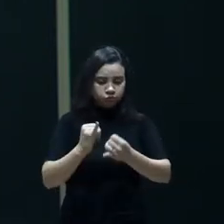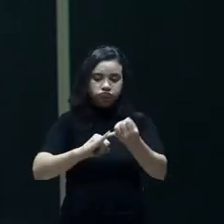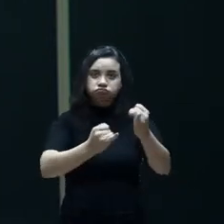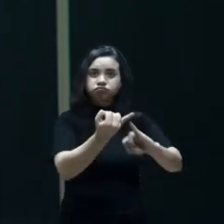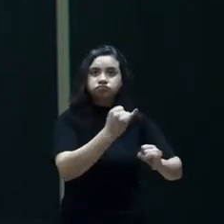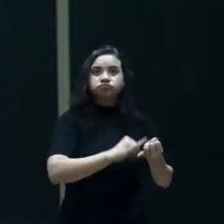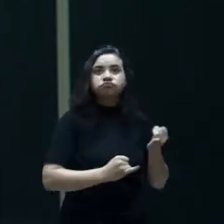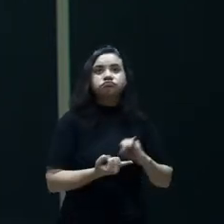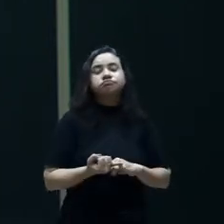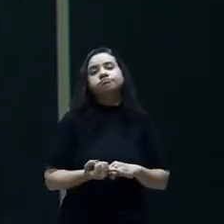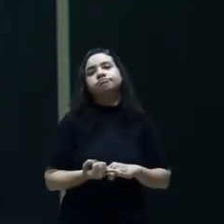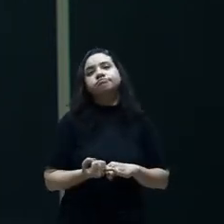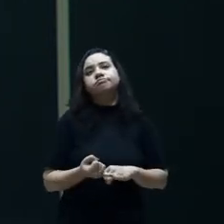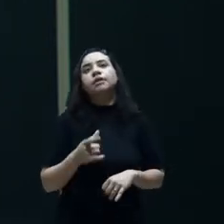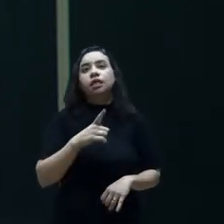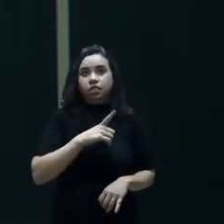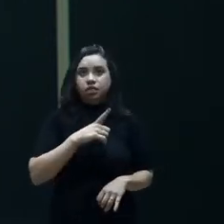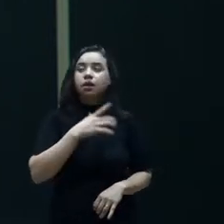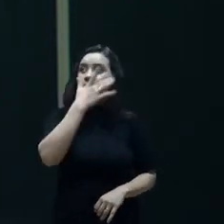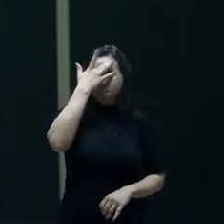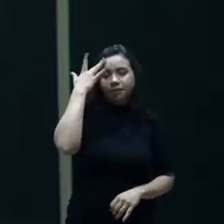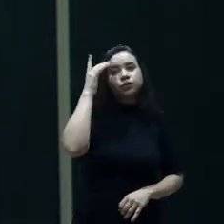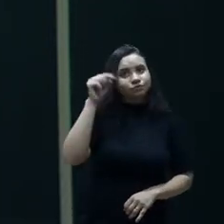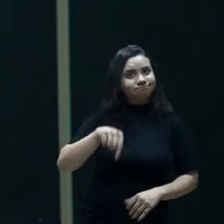uma parte da igreja que vive.